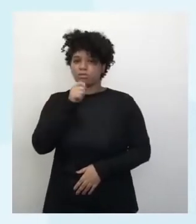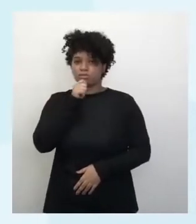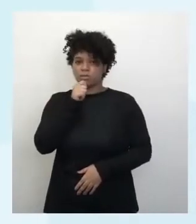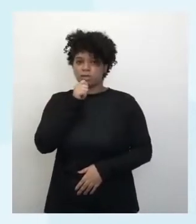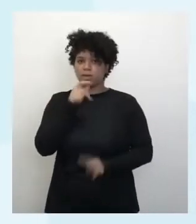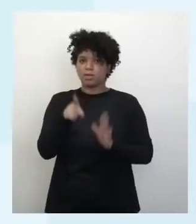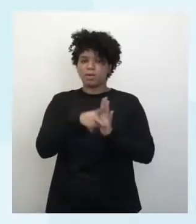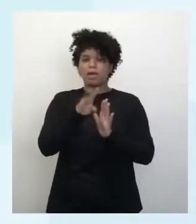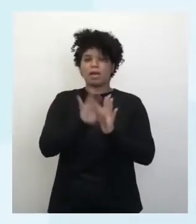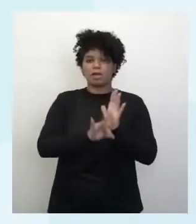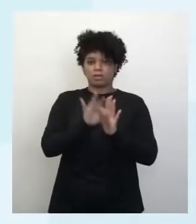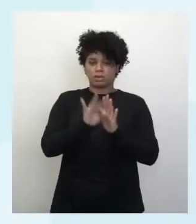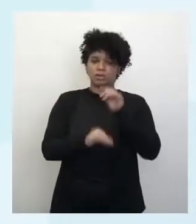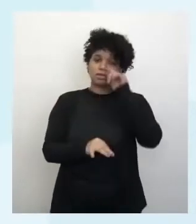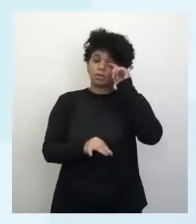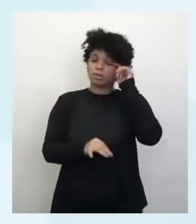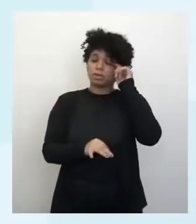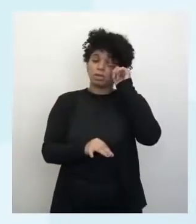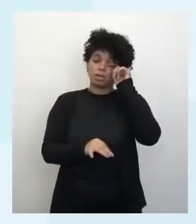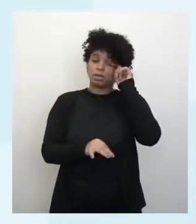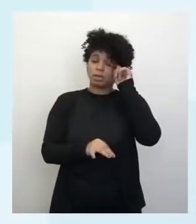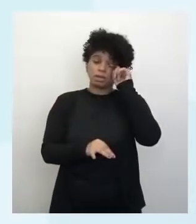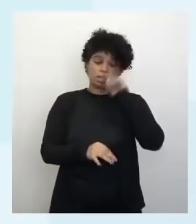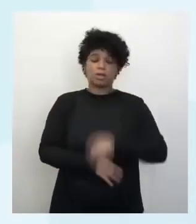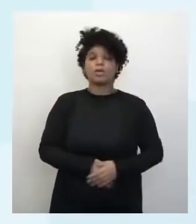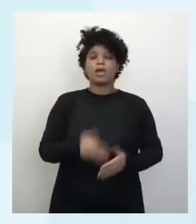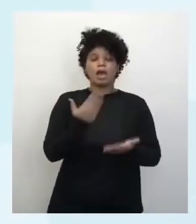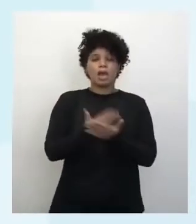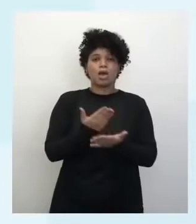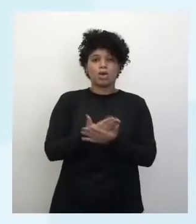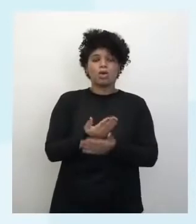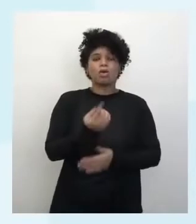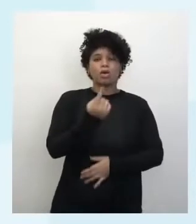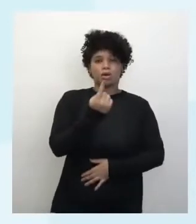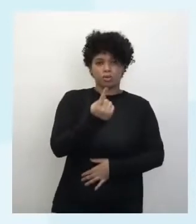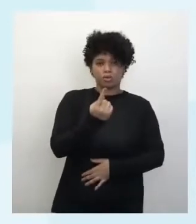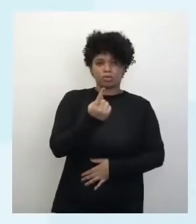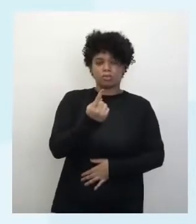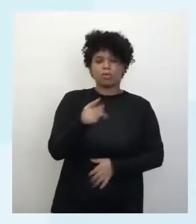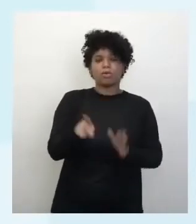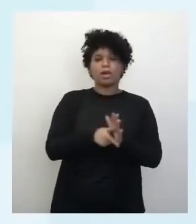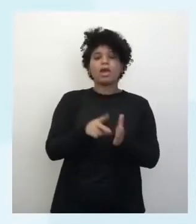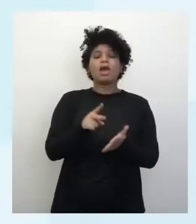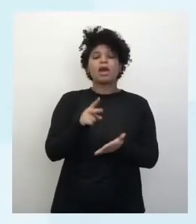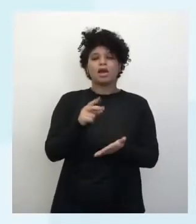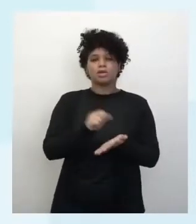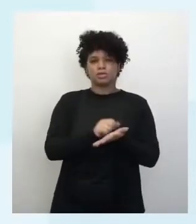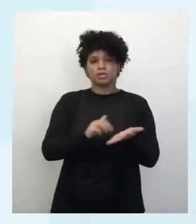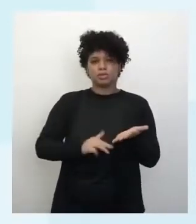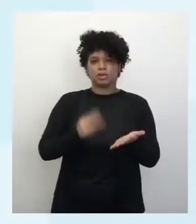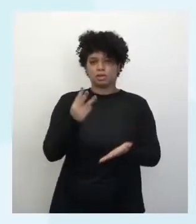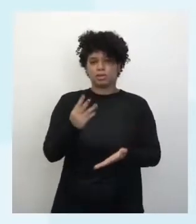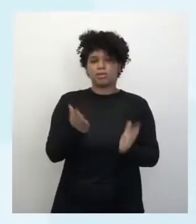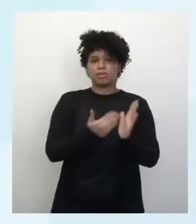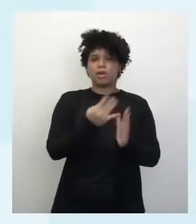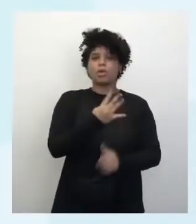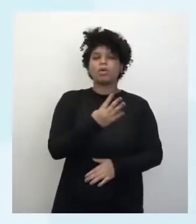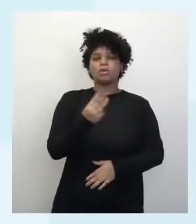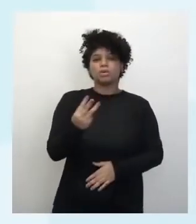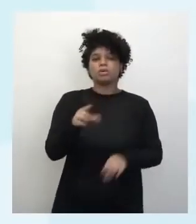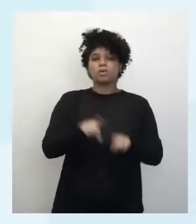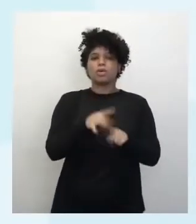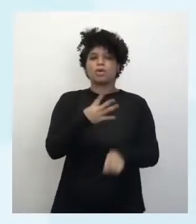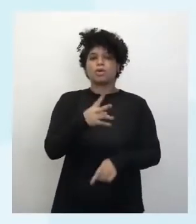caderno Aprender Sempre, de acordo com a aula 1 da sequência de atividades 3, páginas 43 e